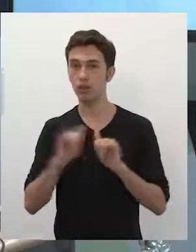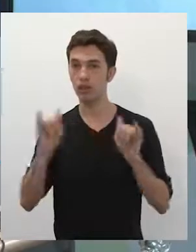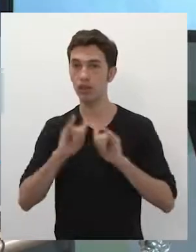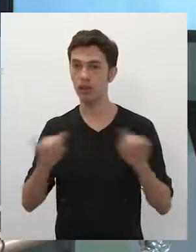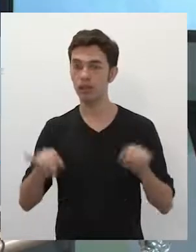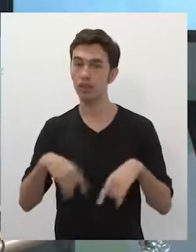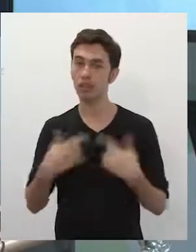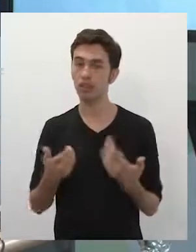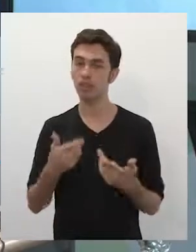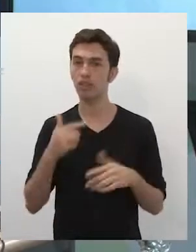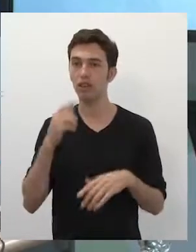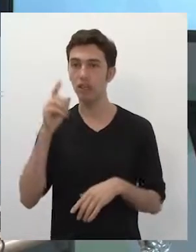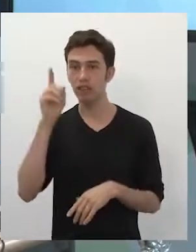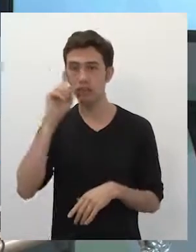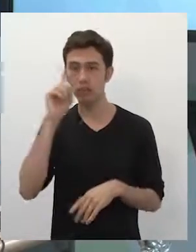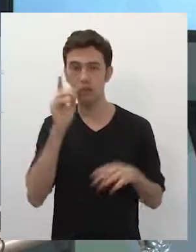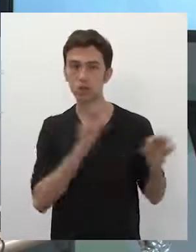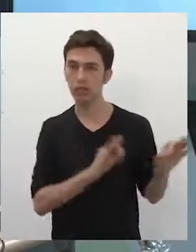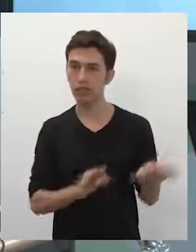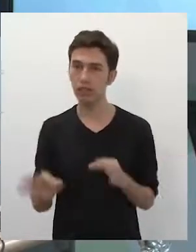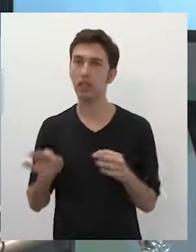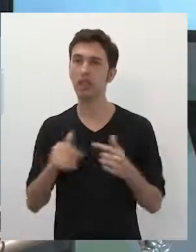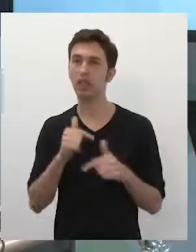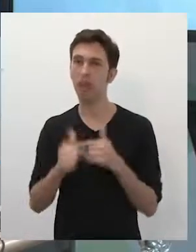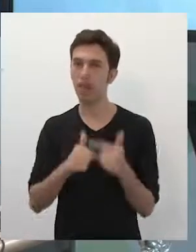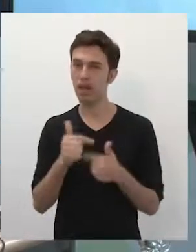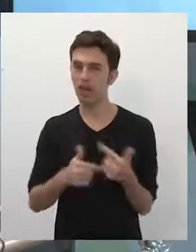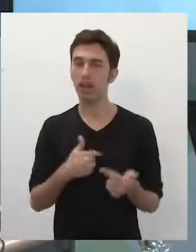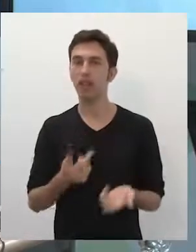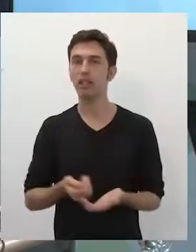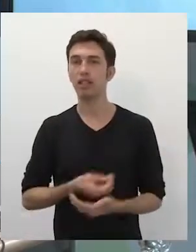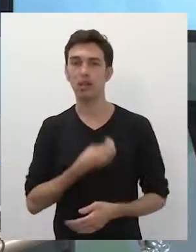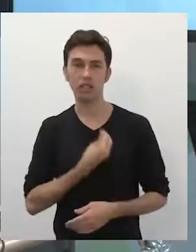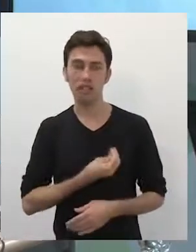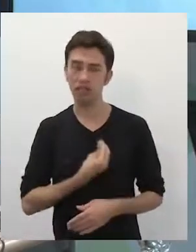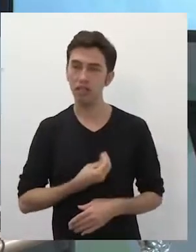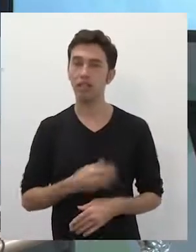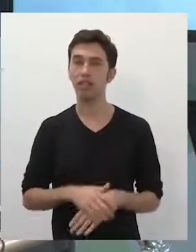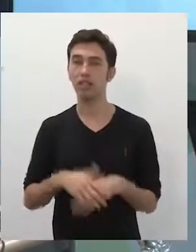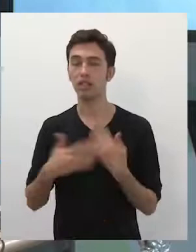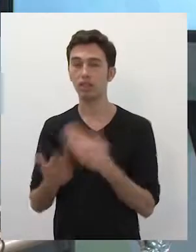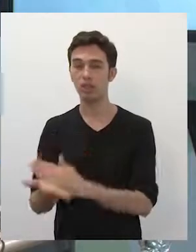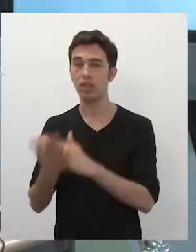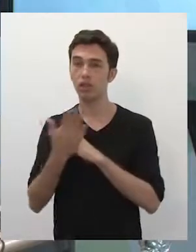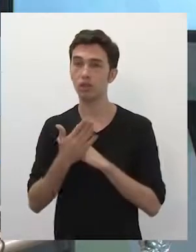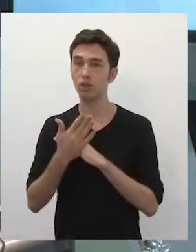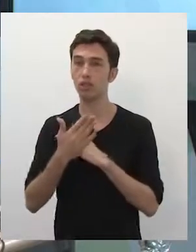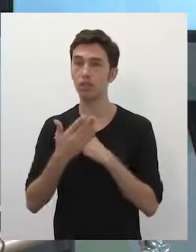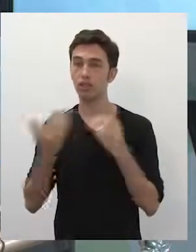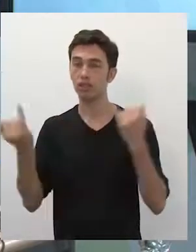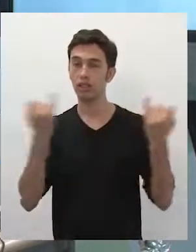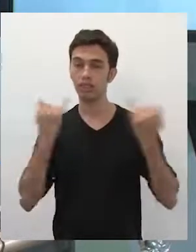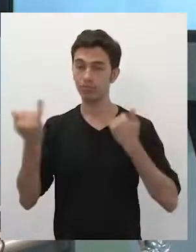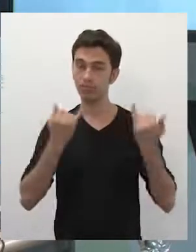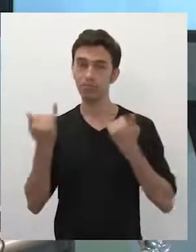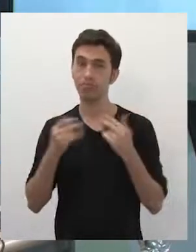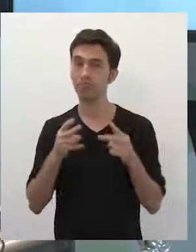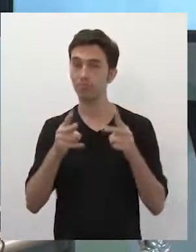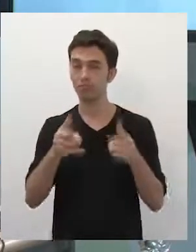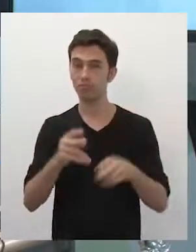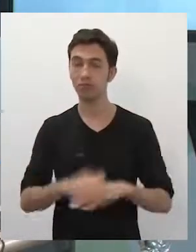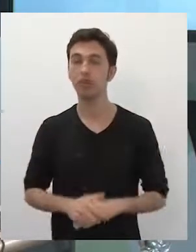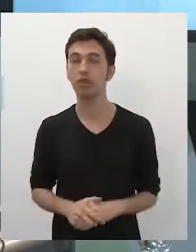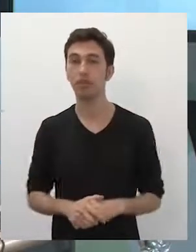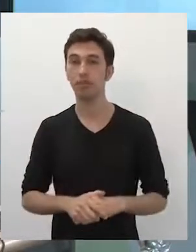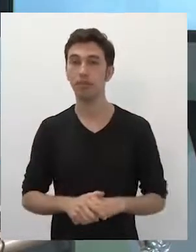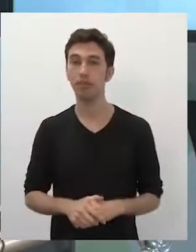no cotidiano, para a nossa vida, que são eles que nos ajudam a nos mantermos informados, tá bom? Para